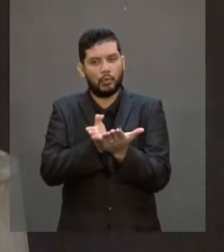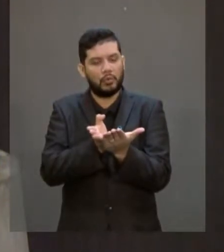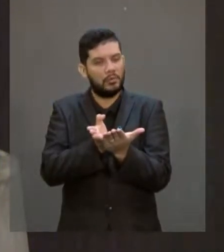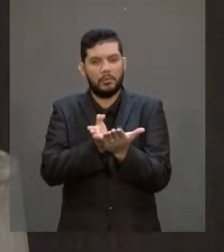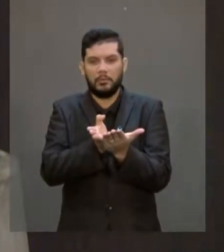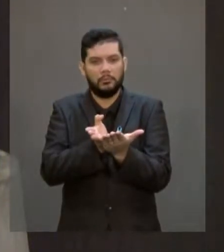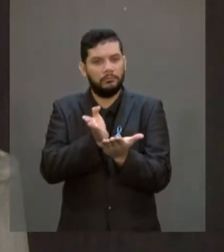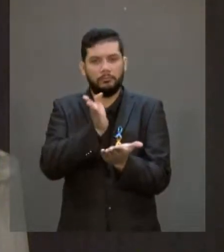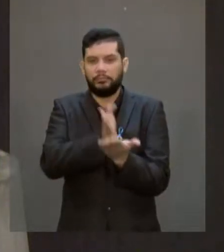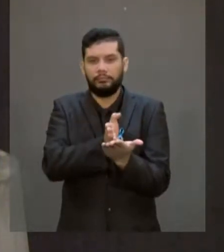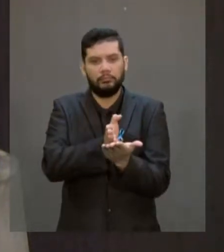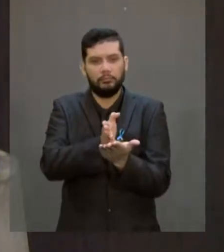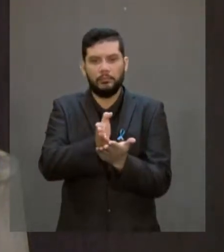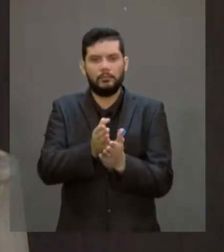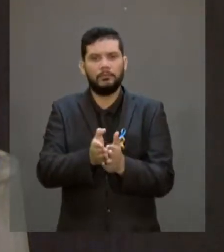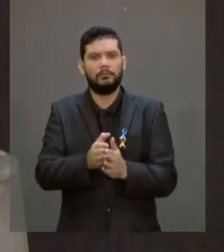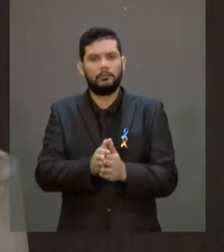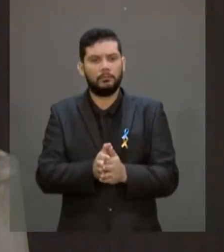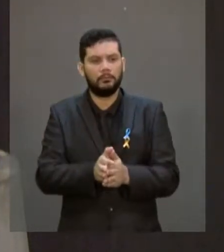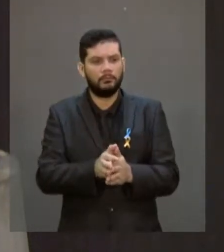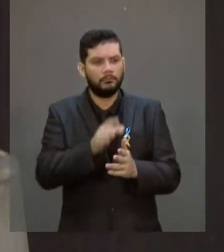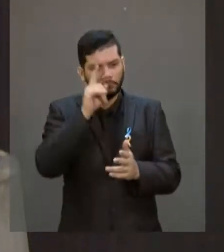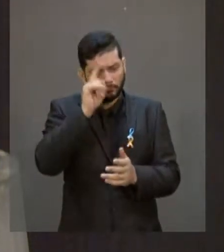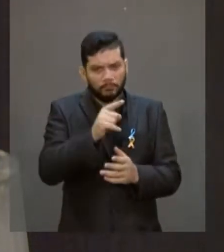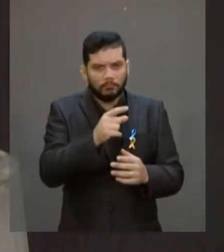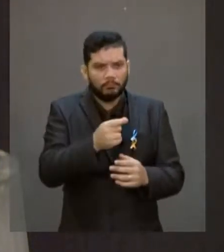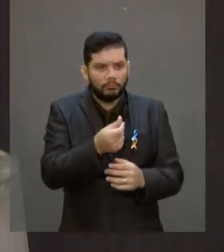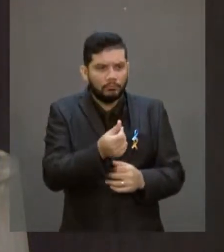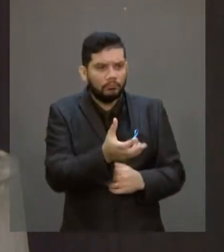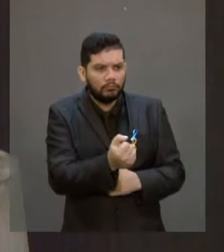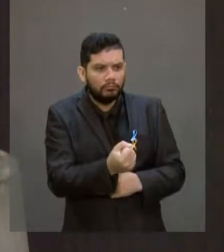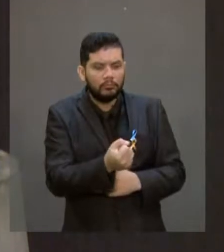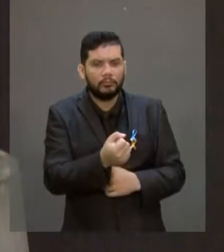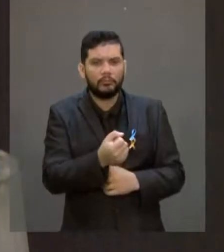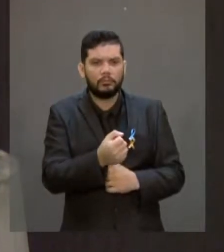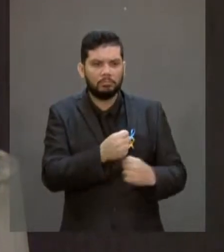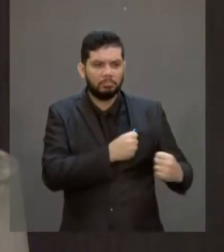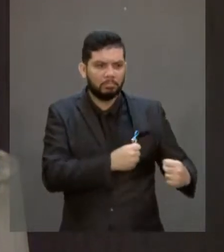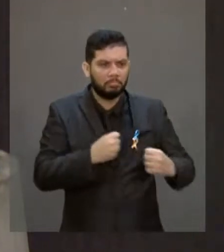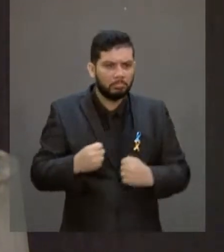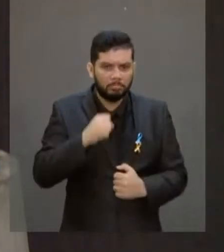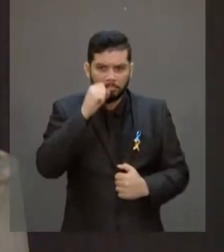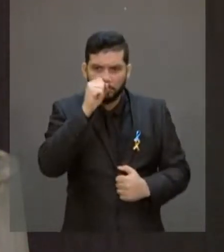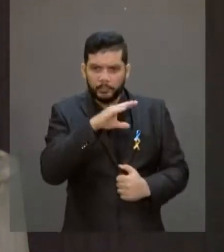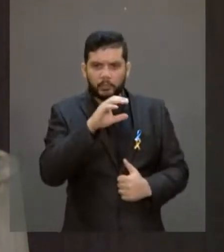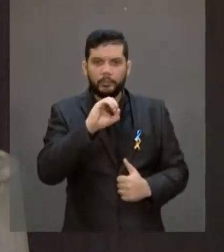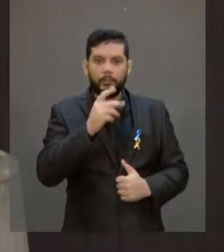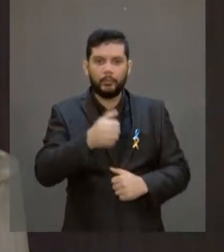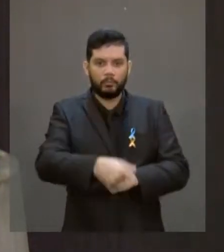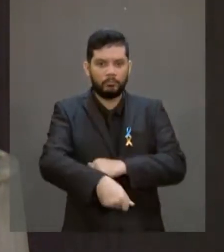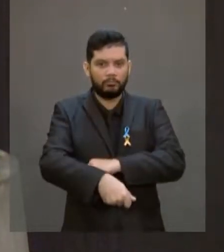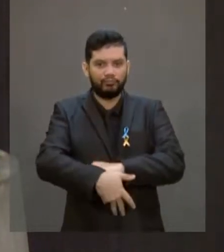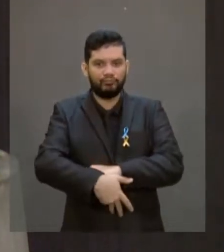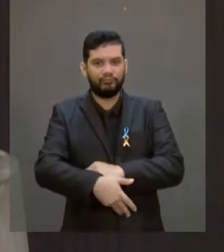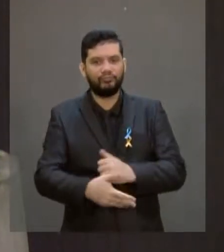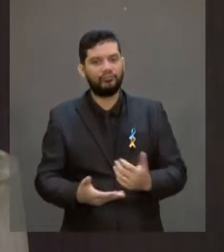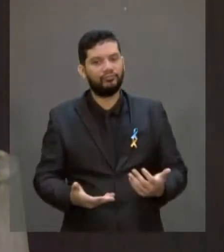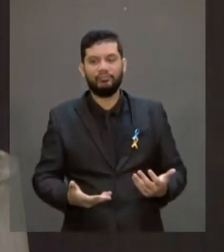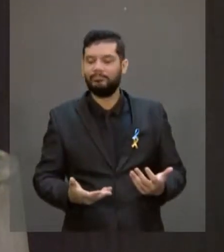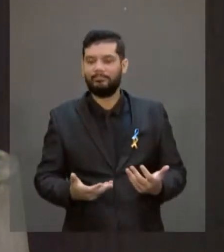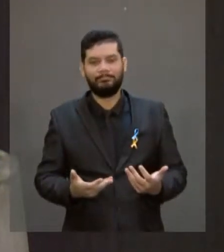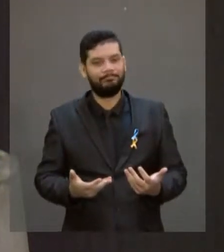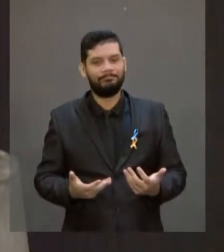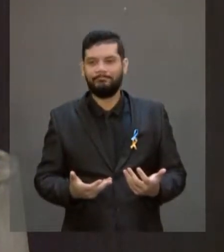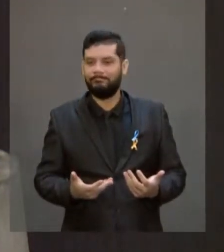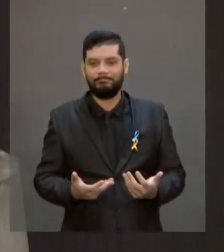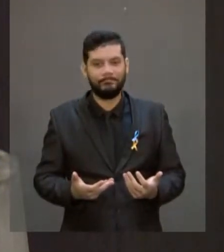a extorsão, a corrupção, a violência, o abuso de autoridade. São esses 5 pontos com os quais nós nos